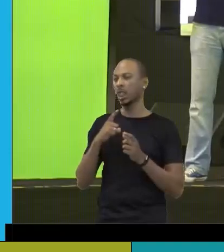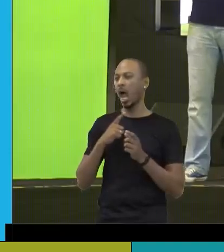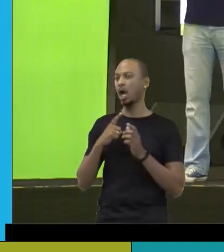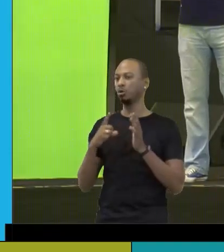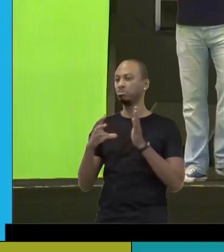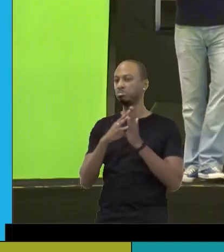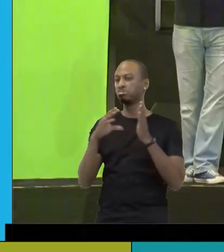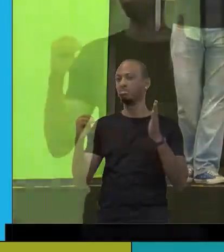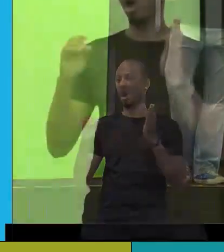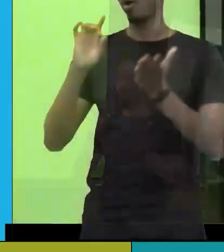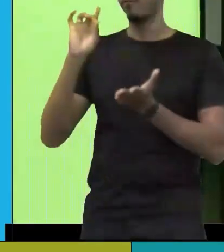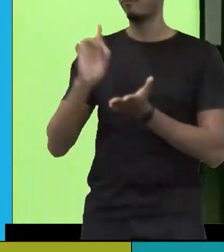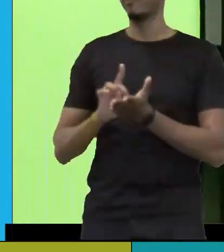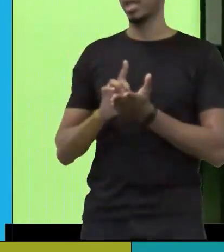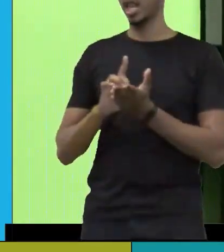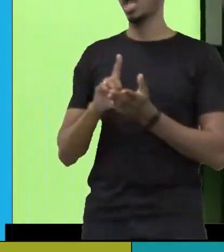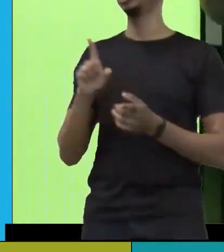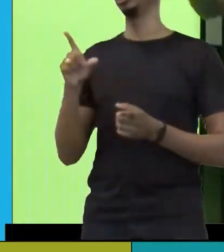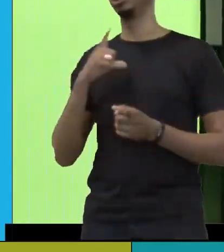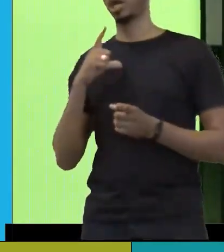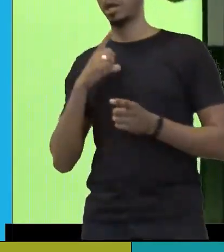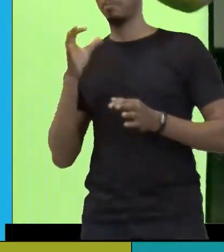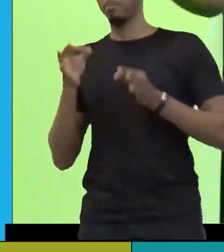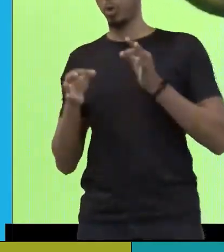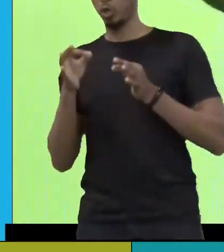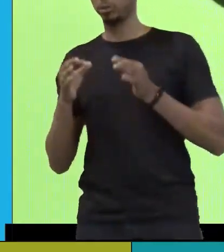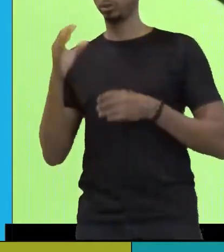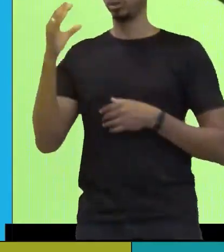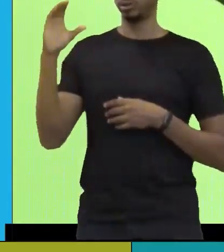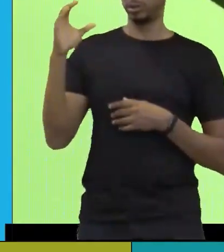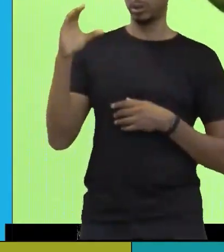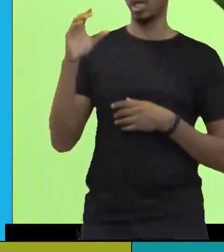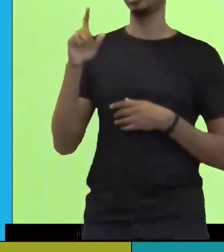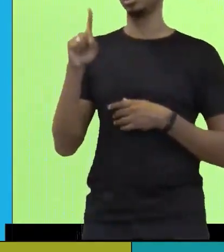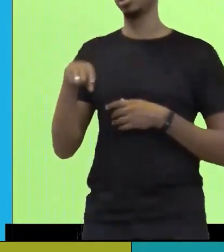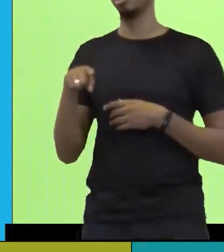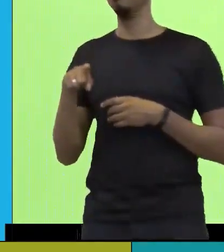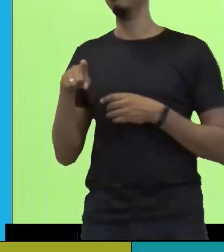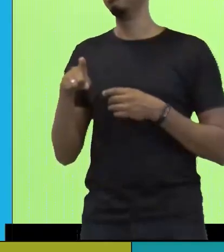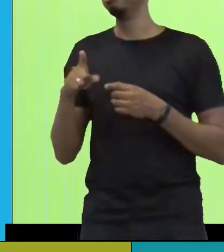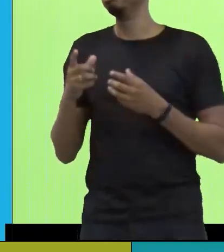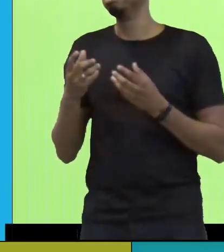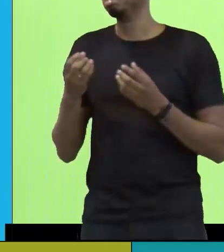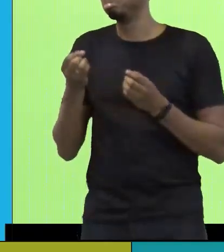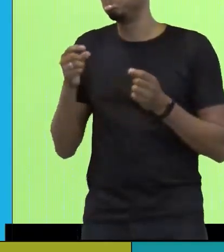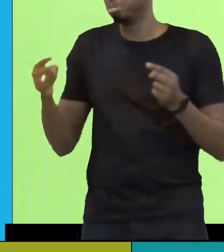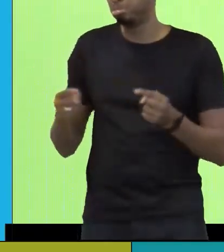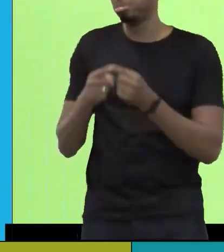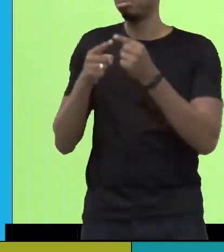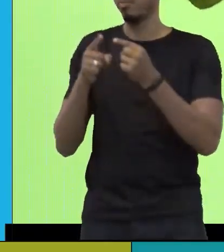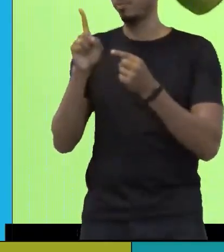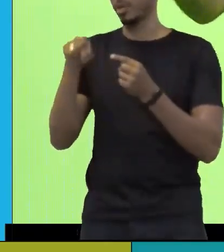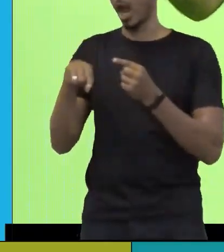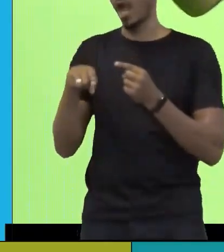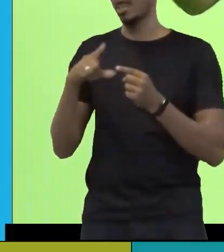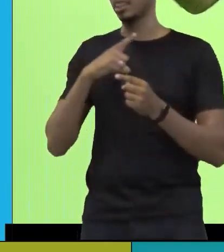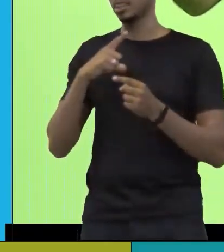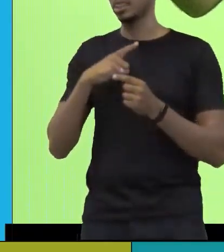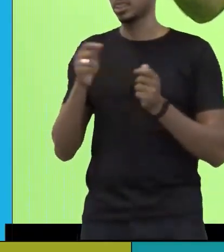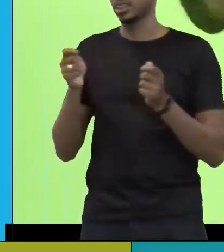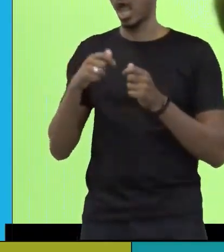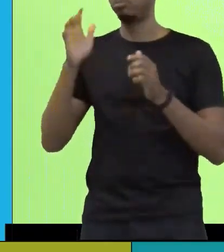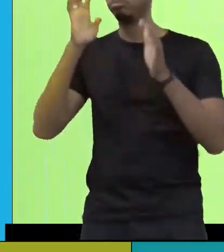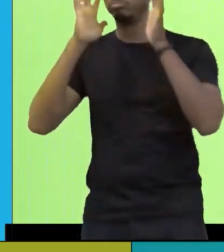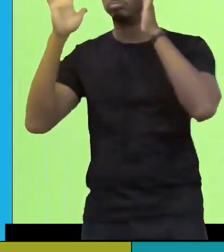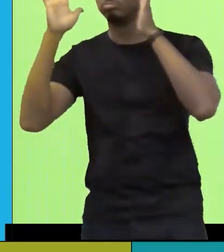pela ciência, não é uma forma de construirmos uma utopia? Sim ou não? Sim ou não? Não é uma forma de construirmos